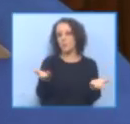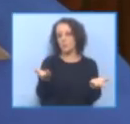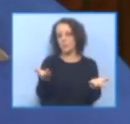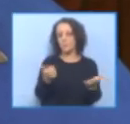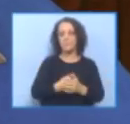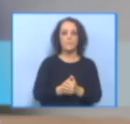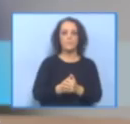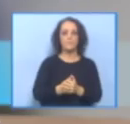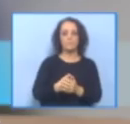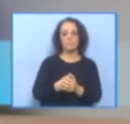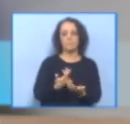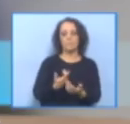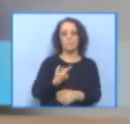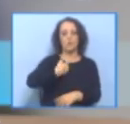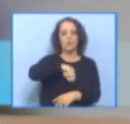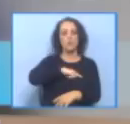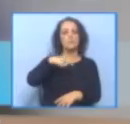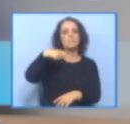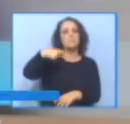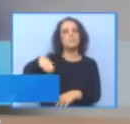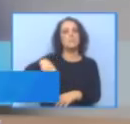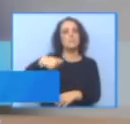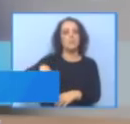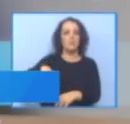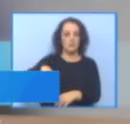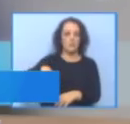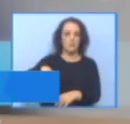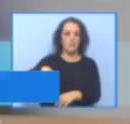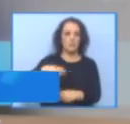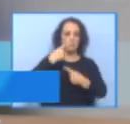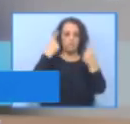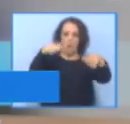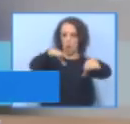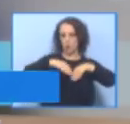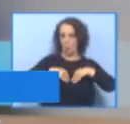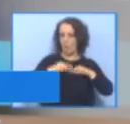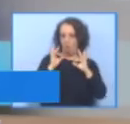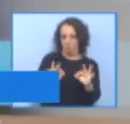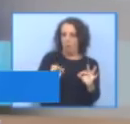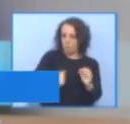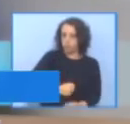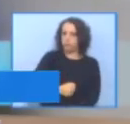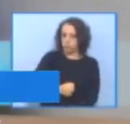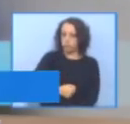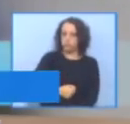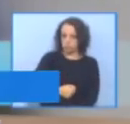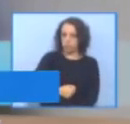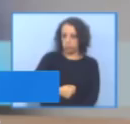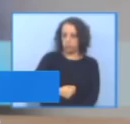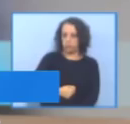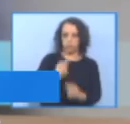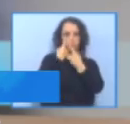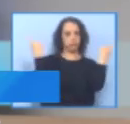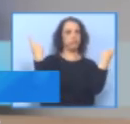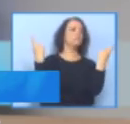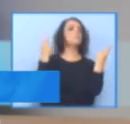nós temos um presidente que é assumidamente católico e que tem também esse lado muito